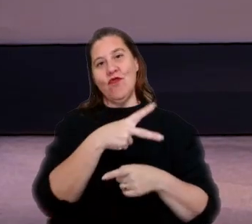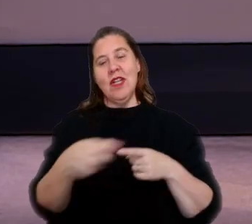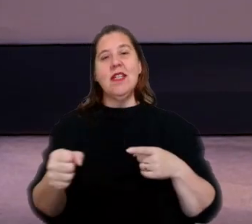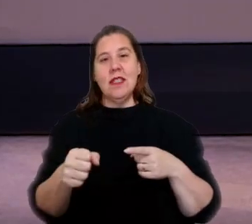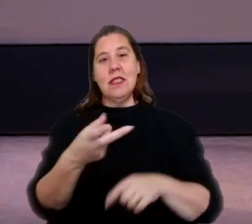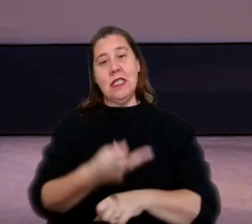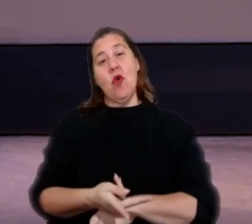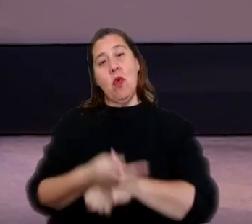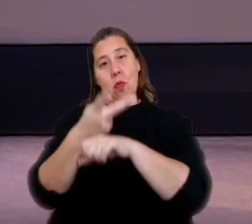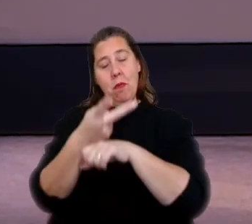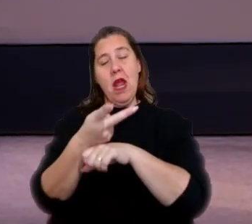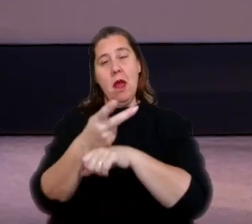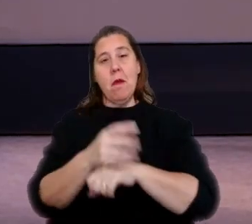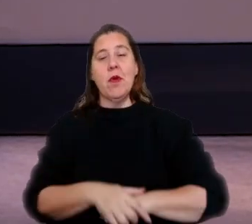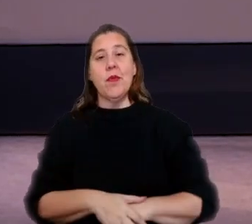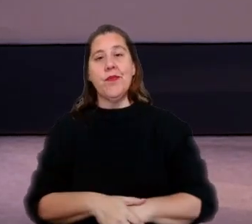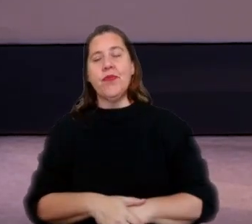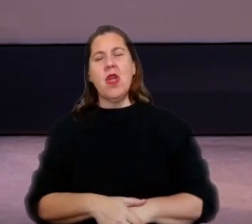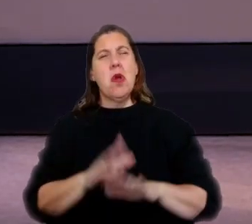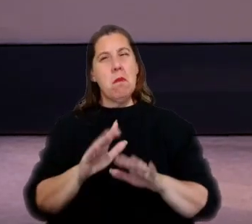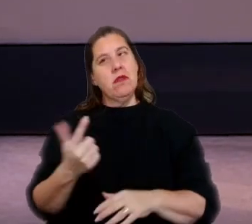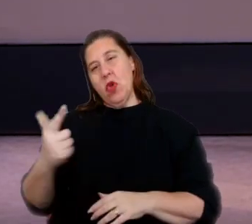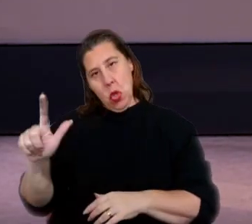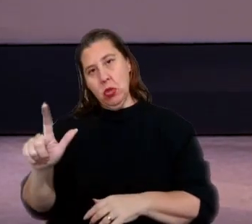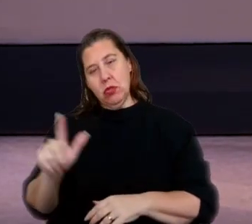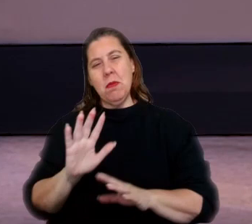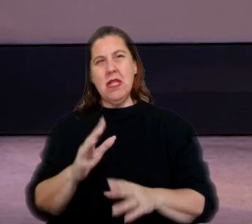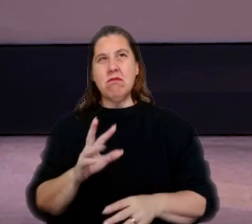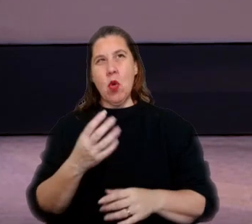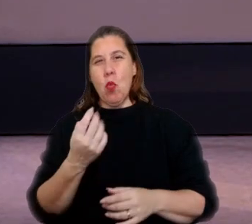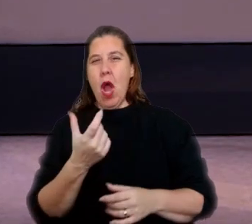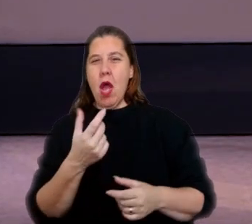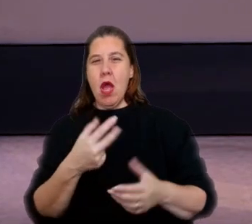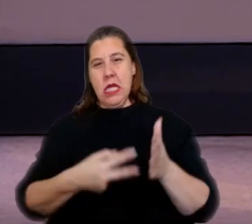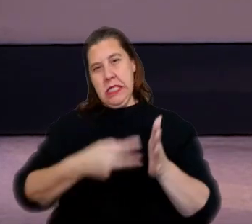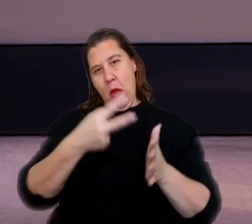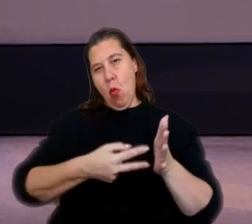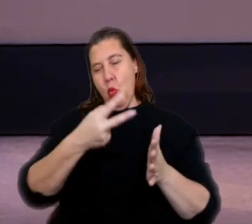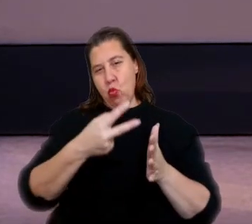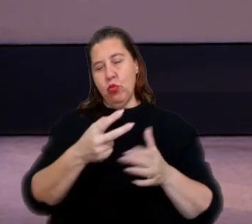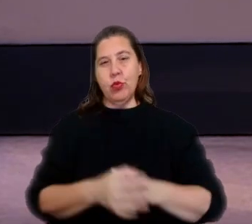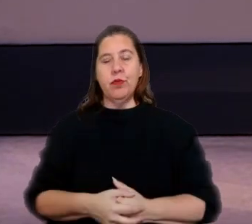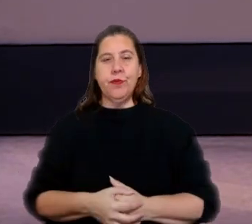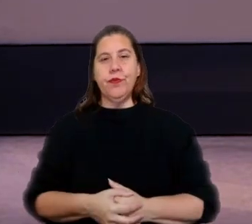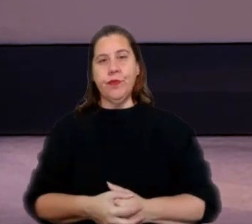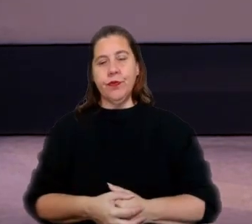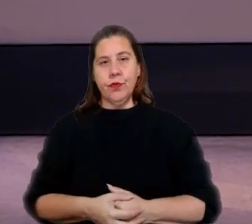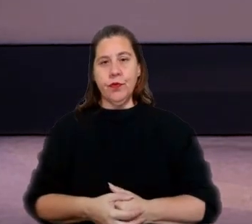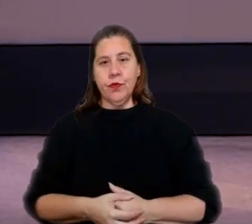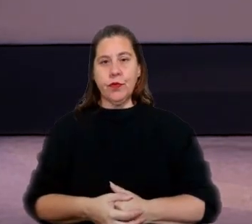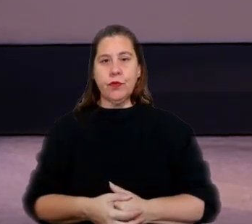Ouro. Acabou não vencendo, quem levou foi o Triângulo da Tristeza, mas ficou com uma espécie de segundo lugar, o grande prêmio do festival.